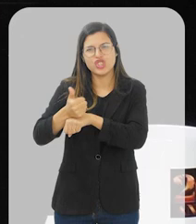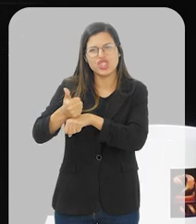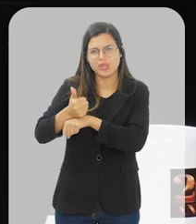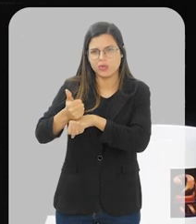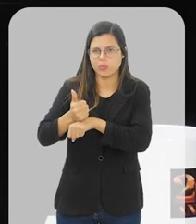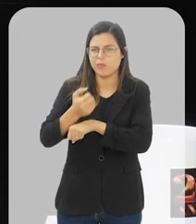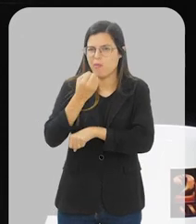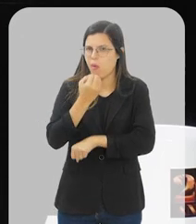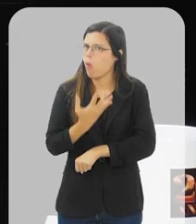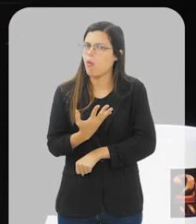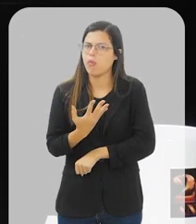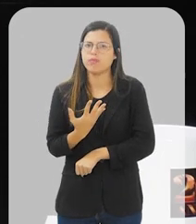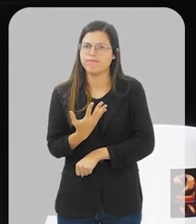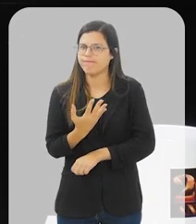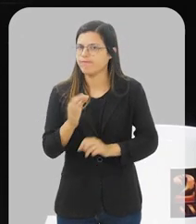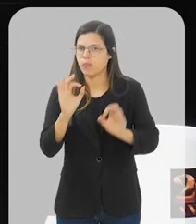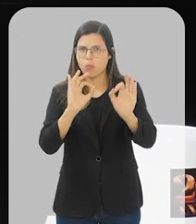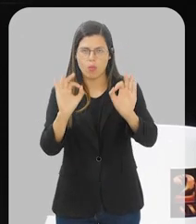Nenhum profissional de carnaval.